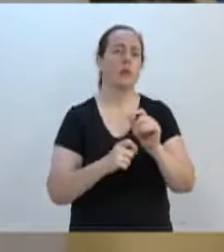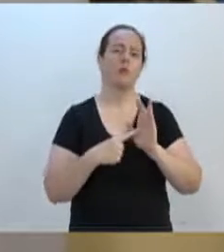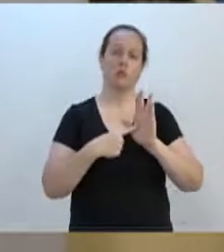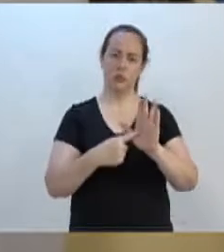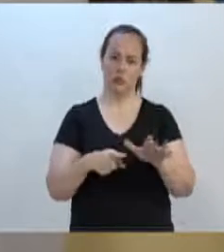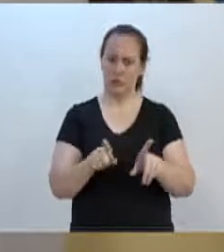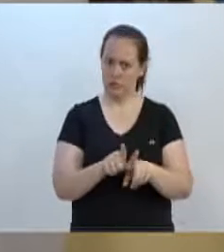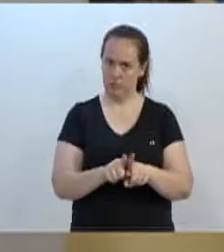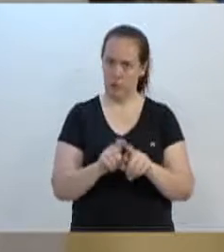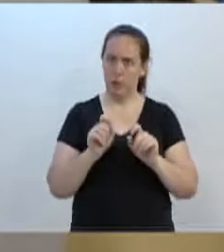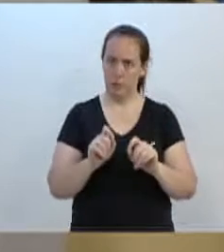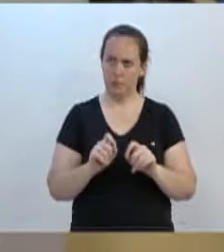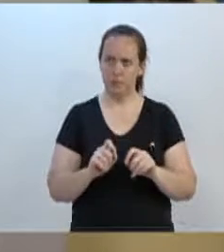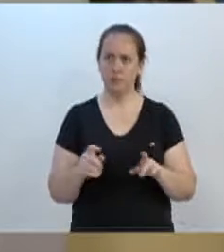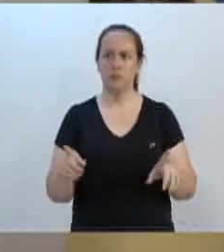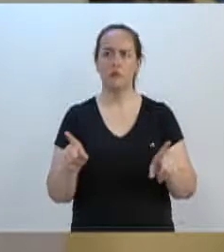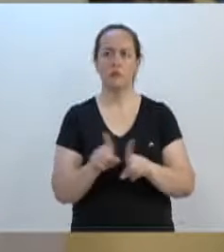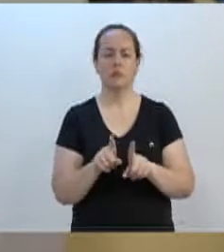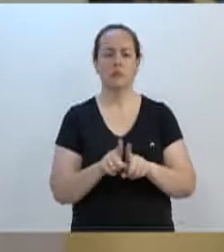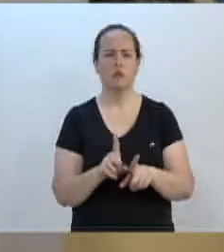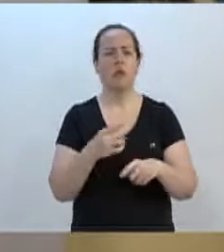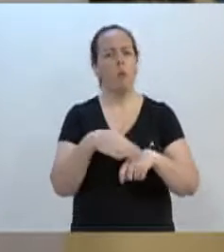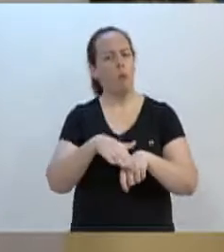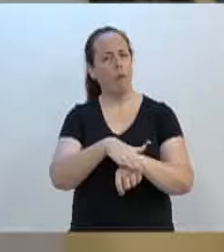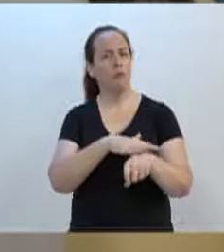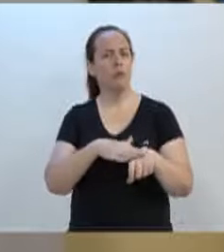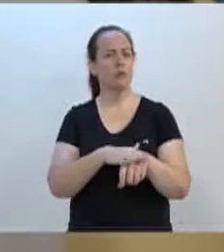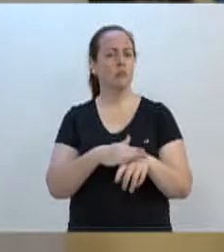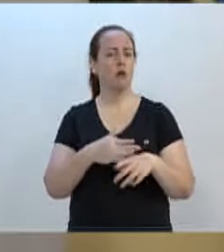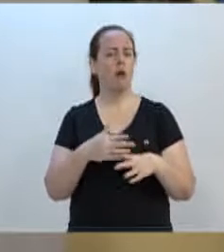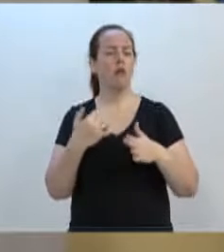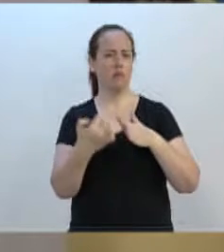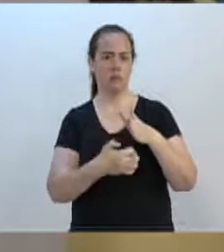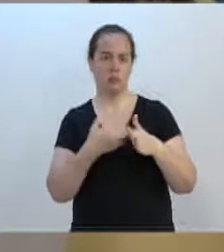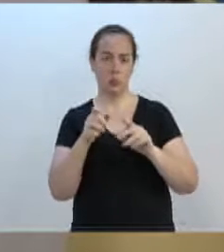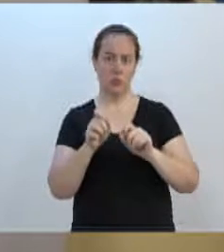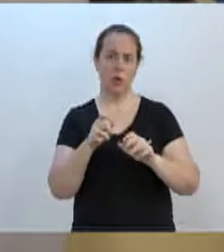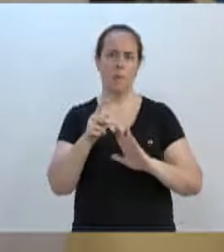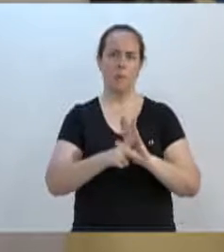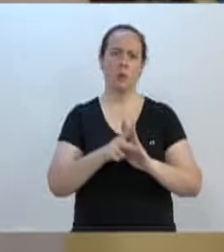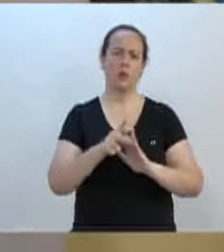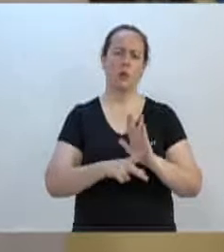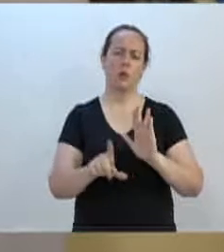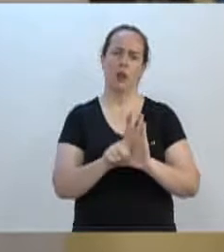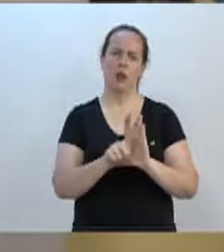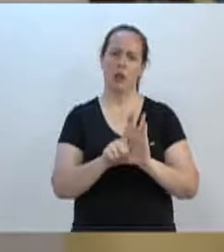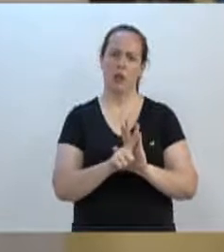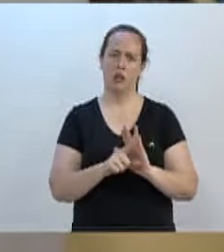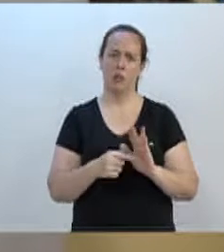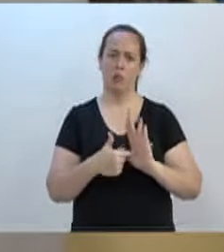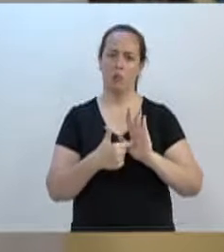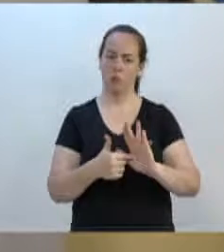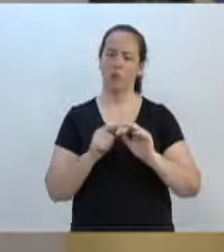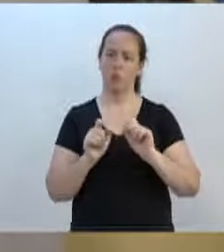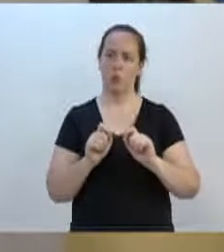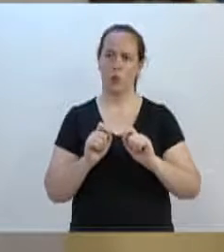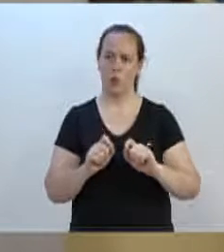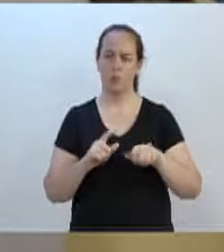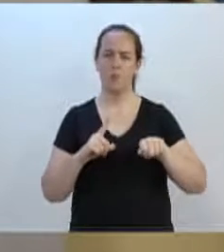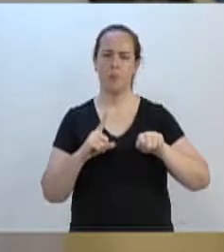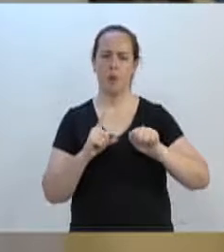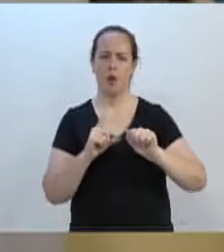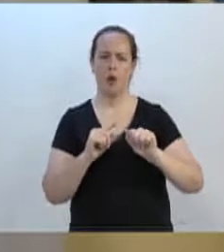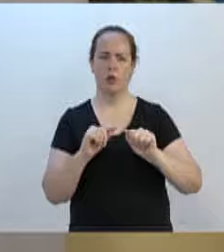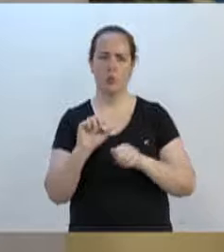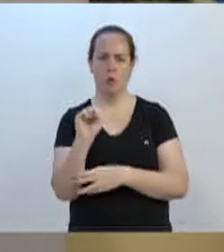aqui e também ir conversar com o pessoal da empresa, porque o projeto de lei diz, aqui no